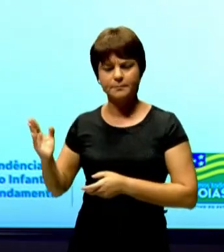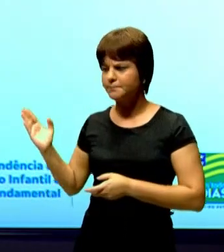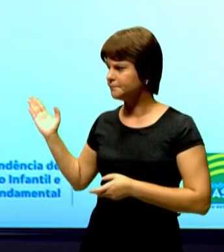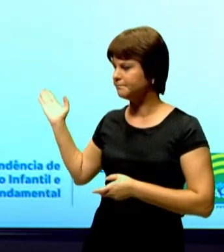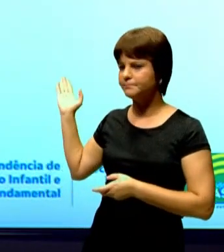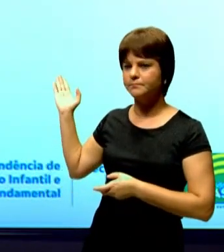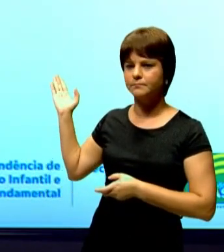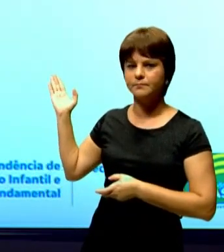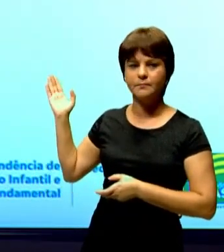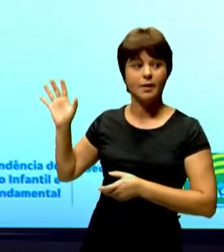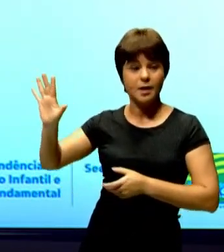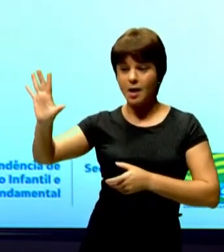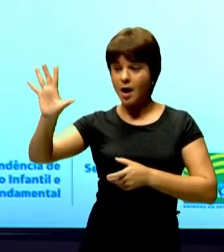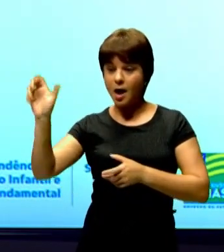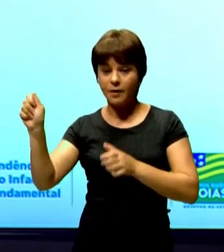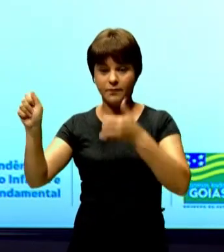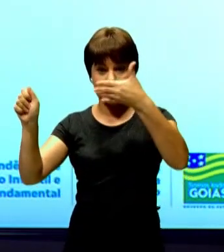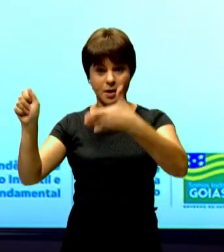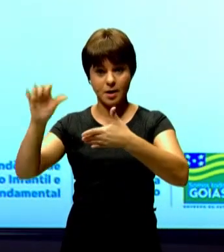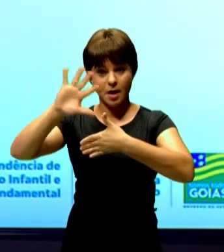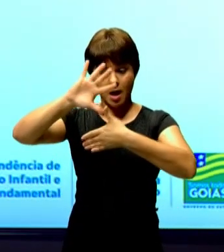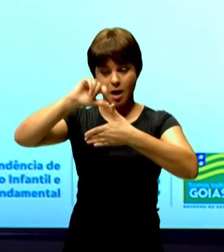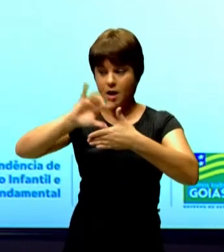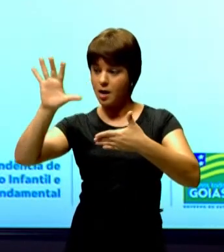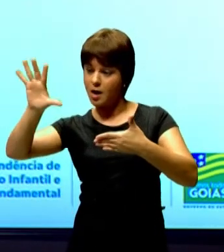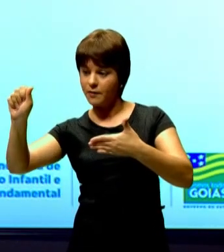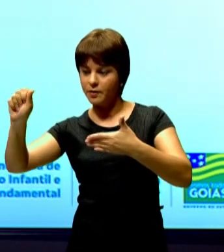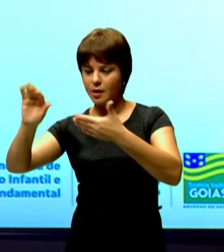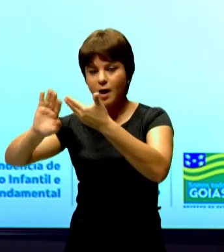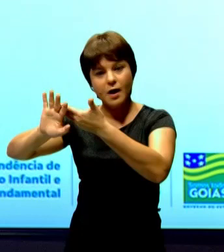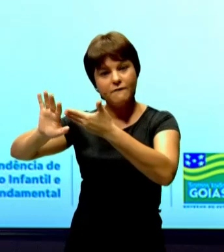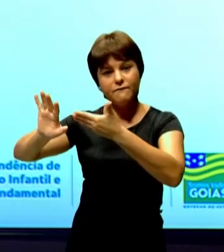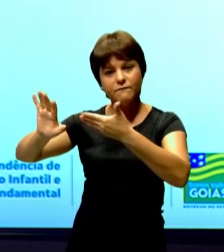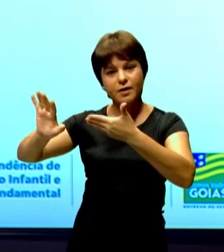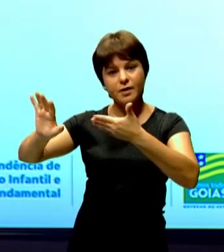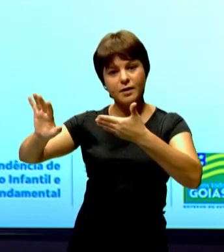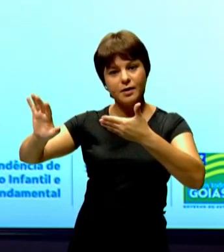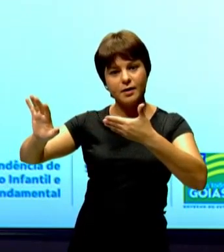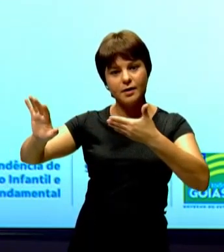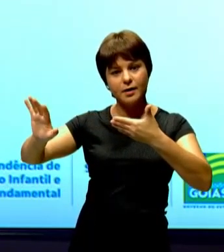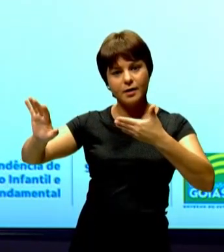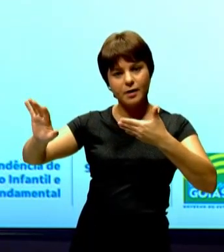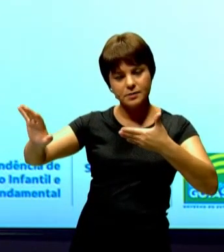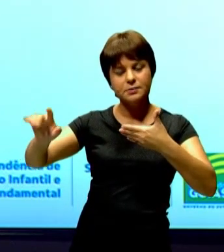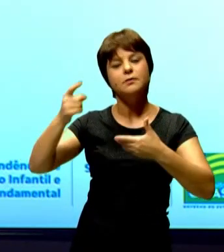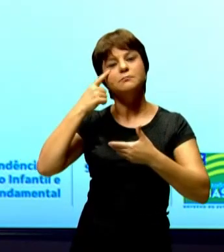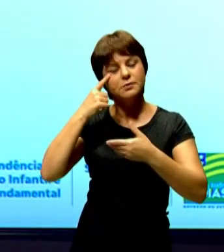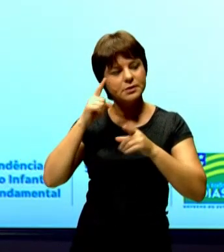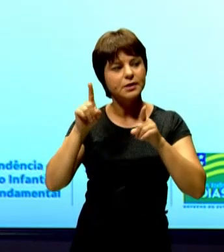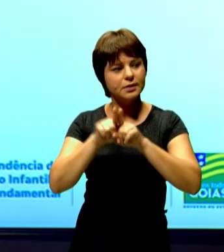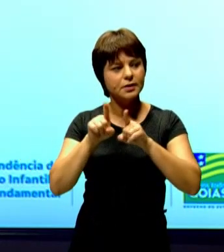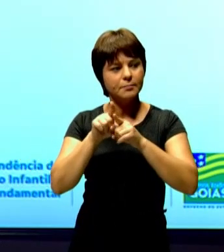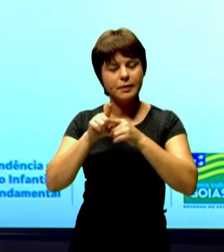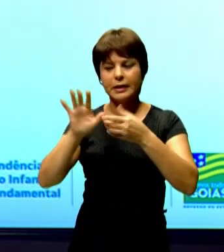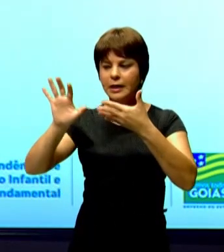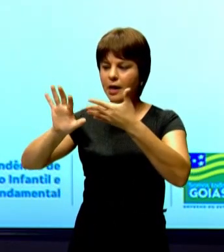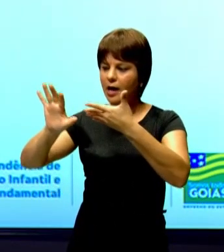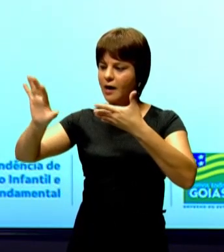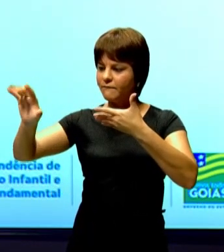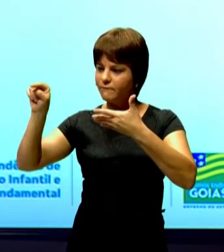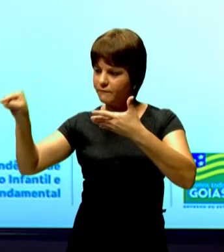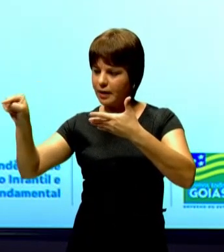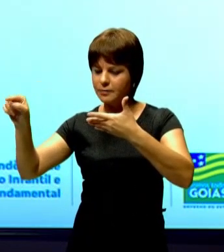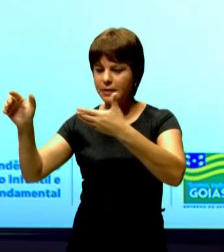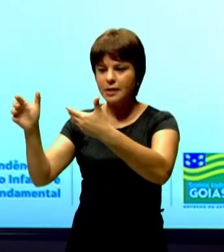afastando da placa africana. Ao mesmo tempo em que ela se afasta de uma placa, ela está também se aproximando de uma